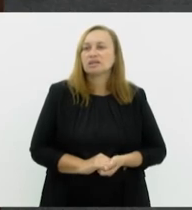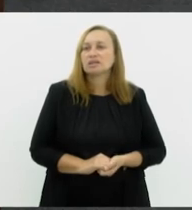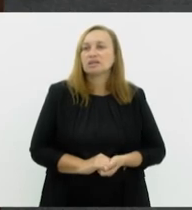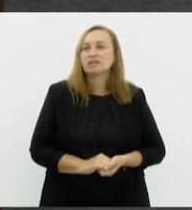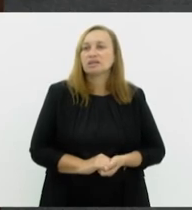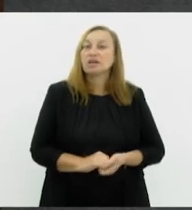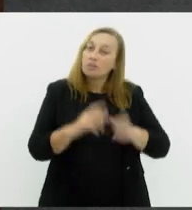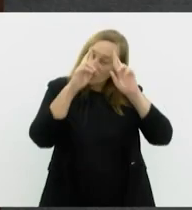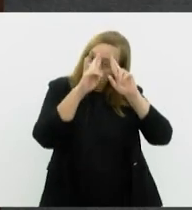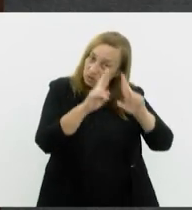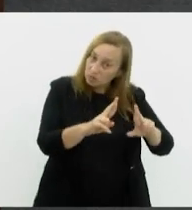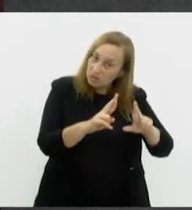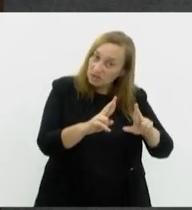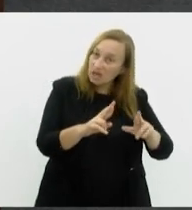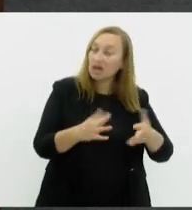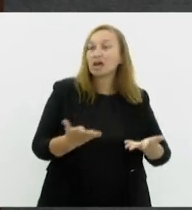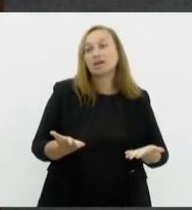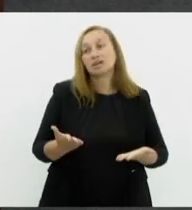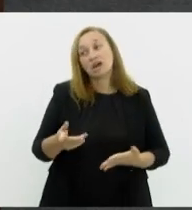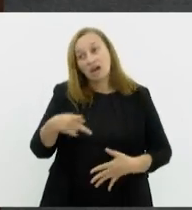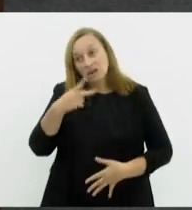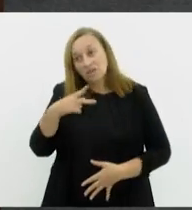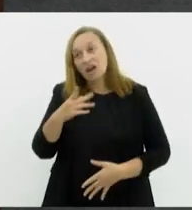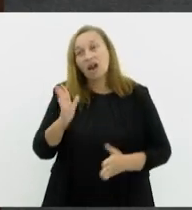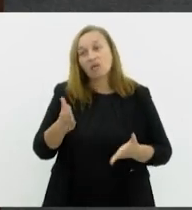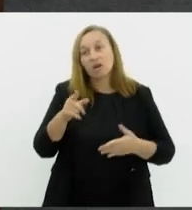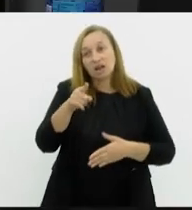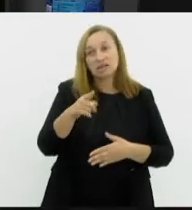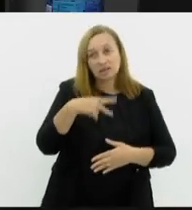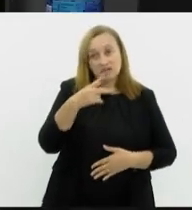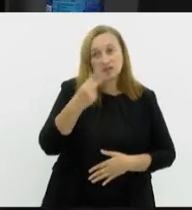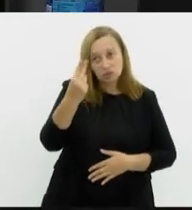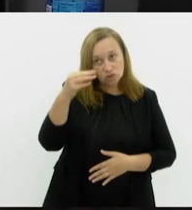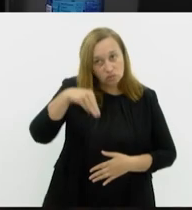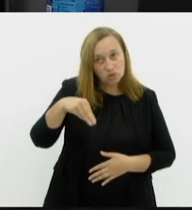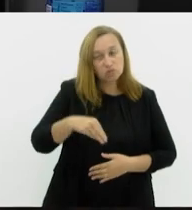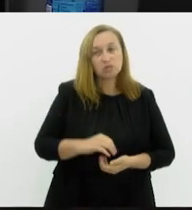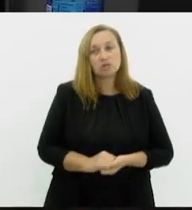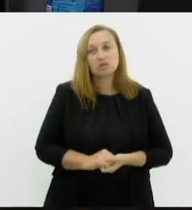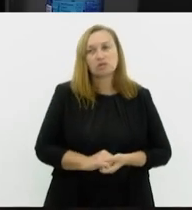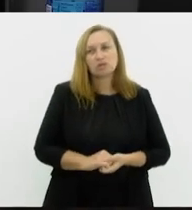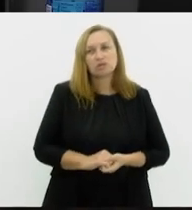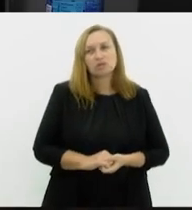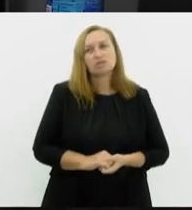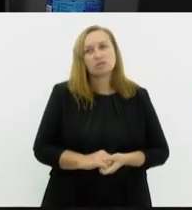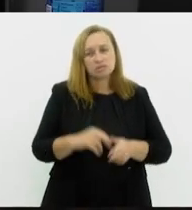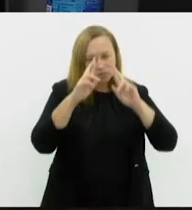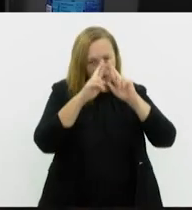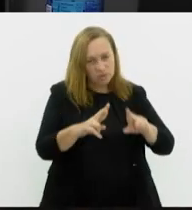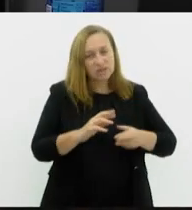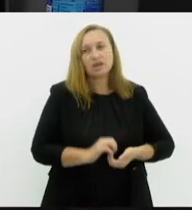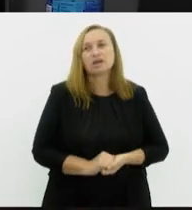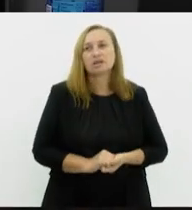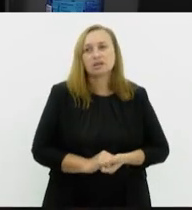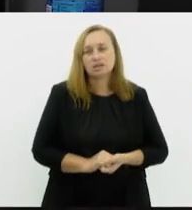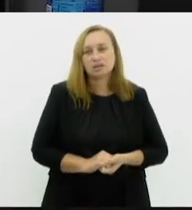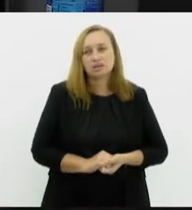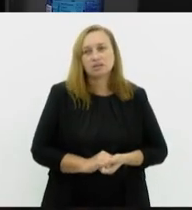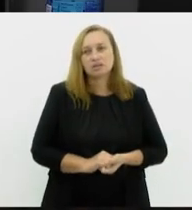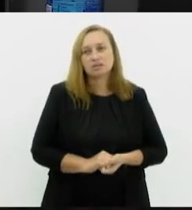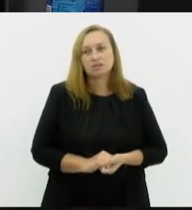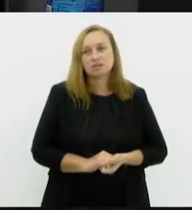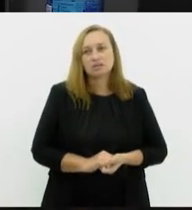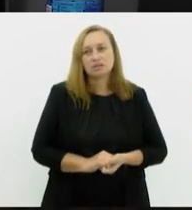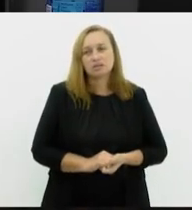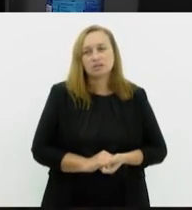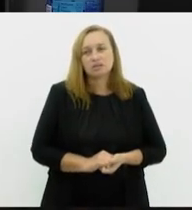respeitar. É, o senhor teve a palavra para falar, agora ela está falando por 2 minutos. Vamos respeitar aqui o parlamento. Tá? Obrigado, presidente. Deixa eu ver aqui o mais antigo